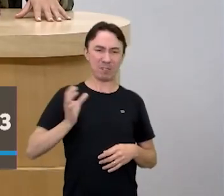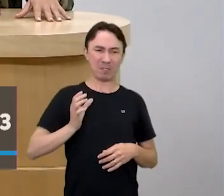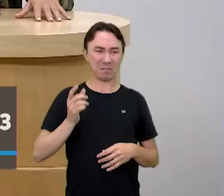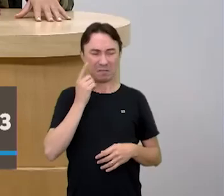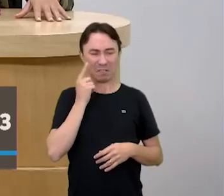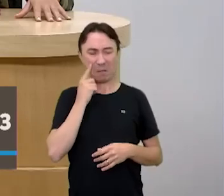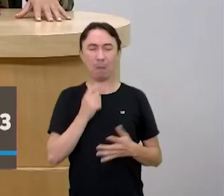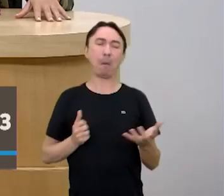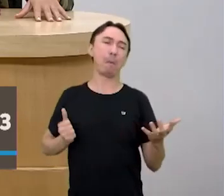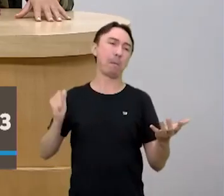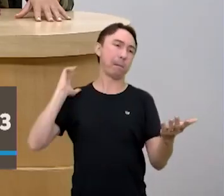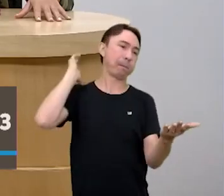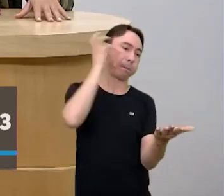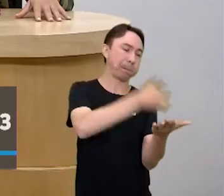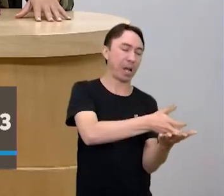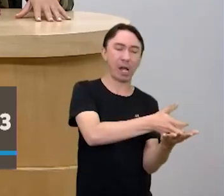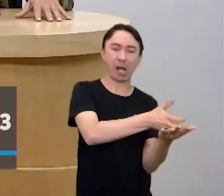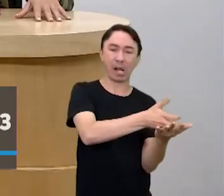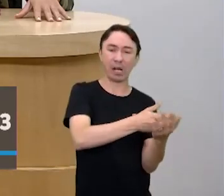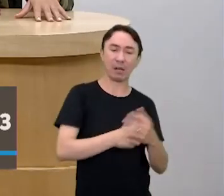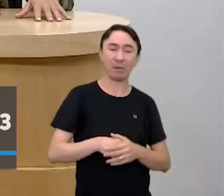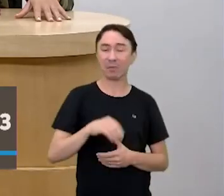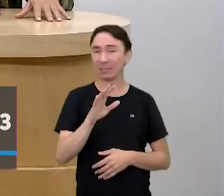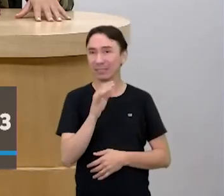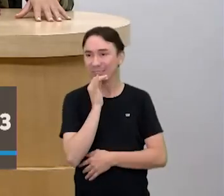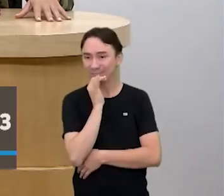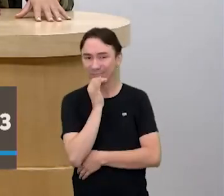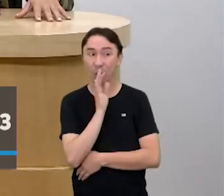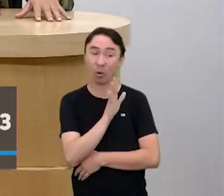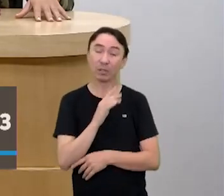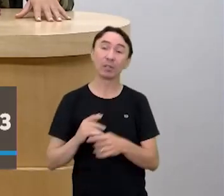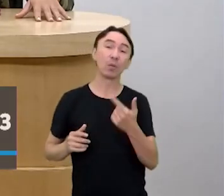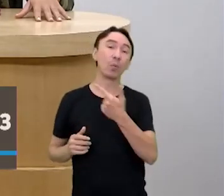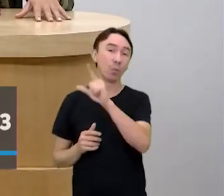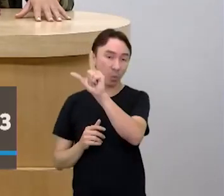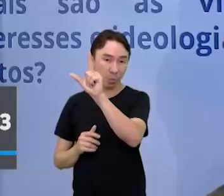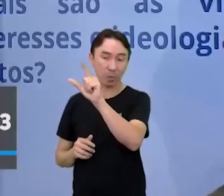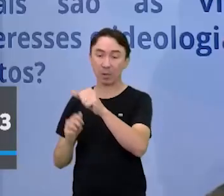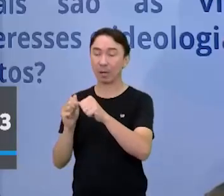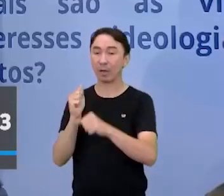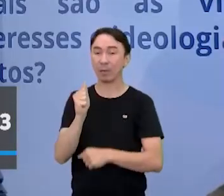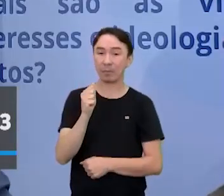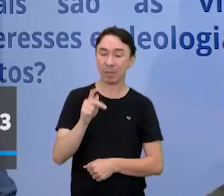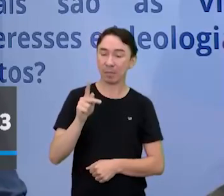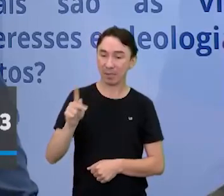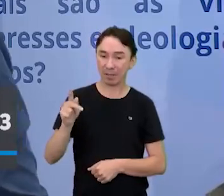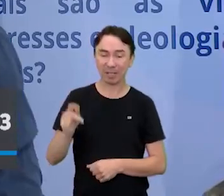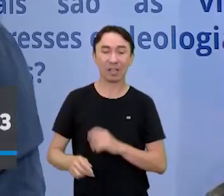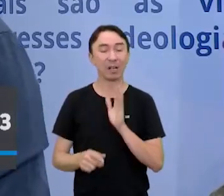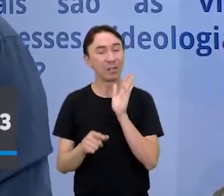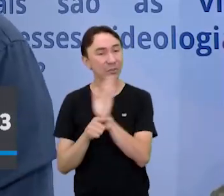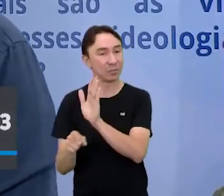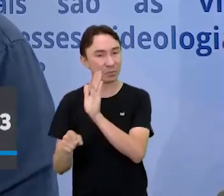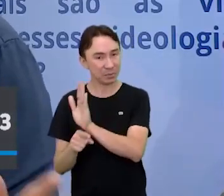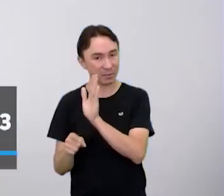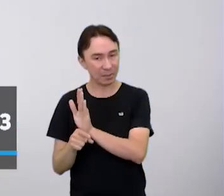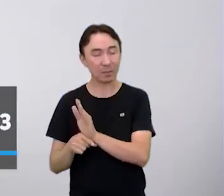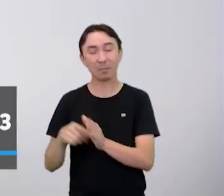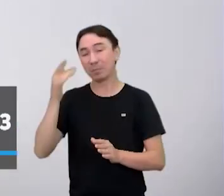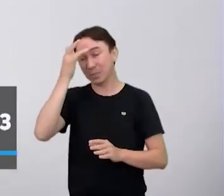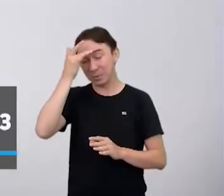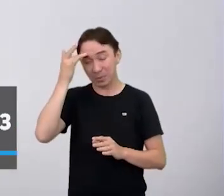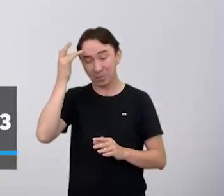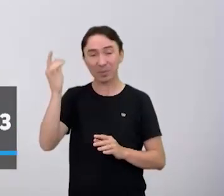de pessoas com necessidades especiais a determinado produto. Ou seja, como é que a presta um serviço